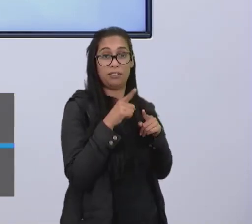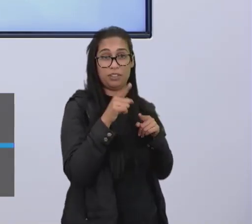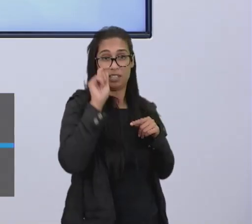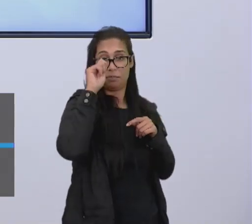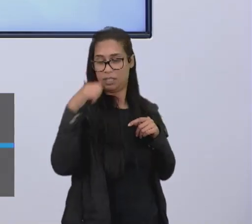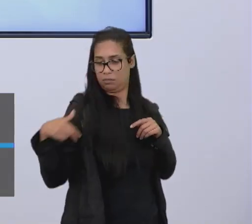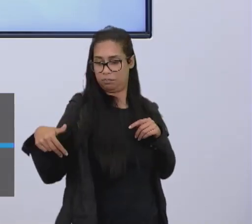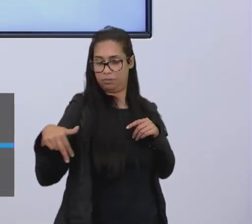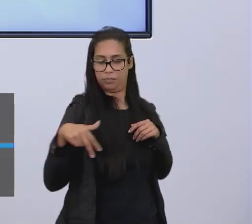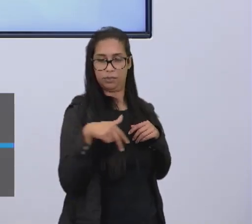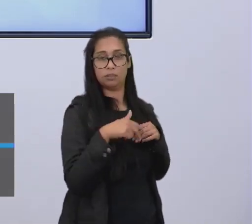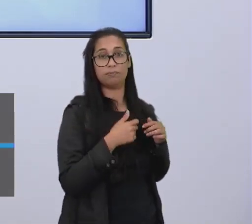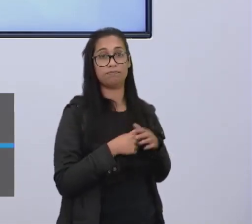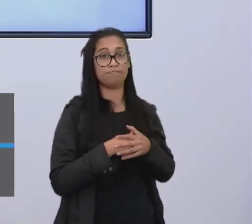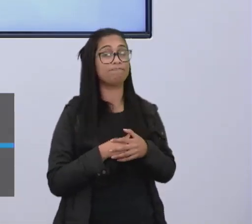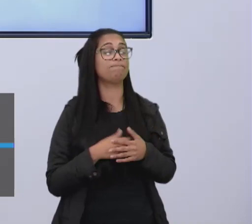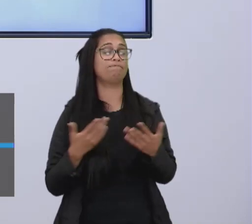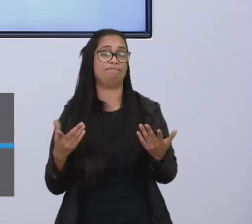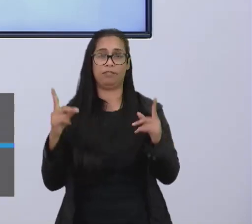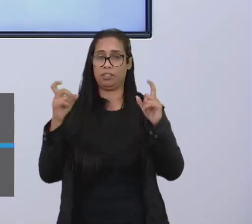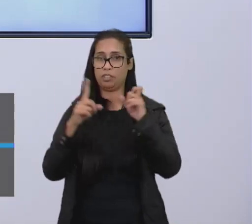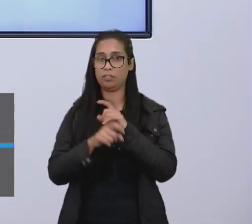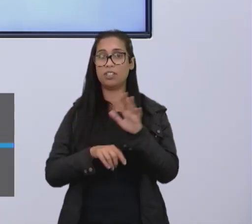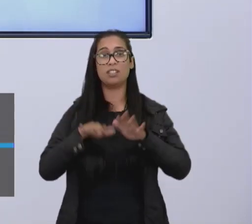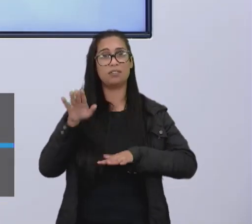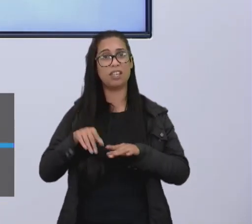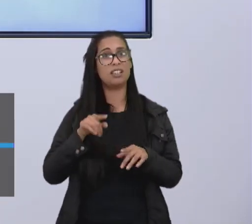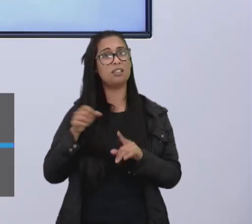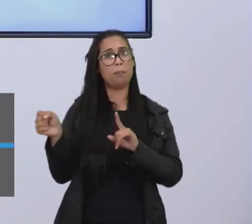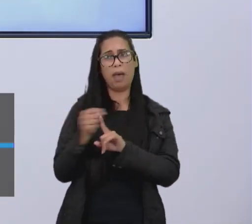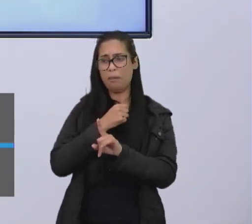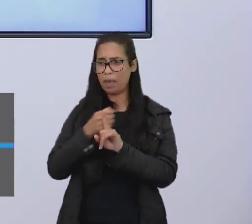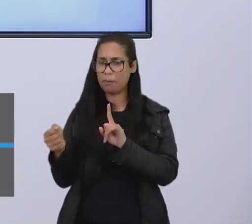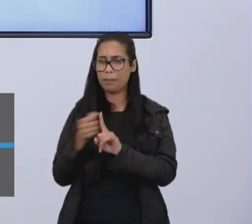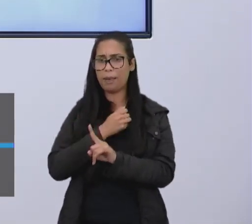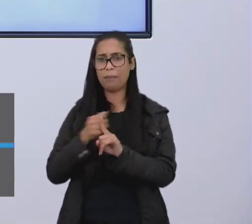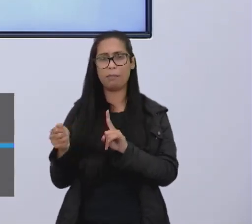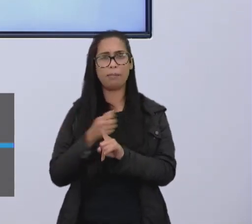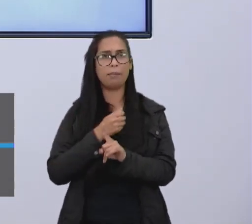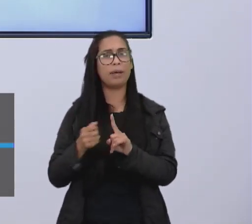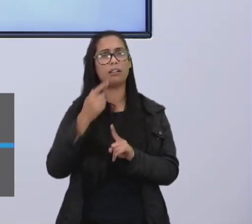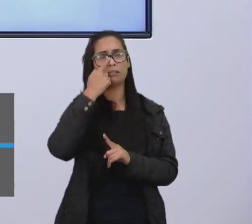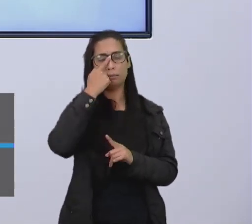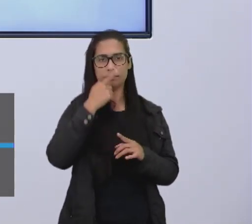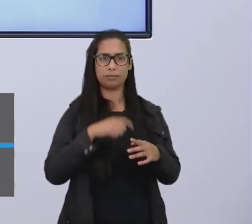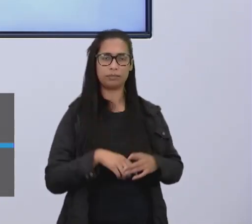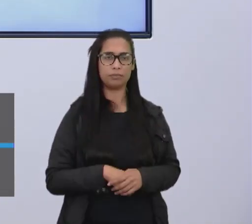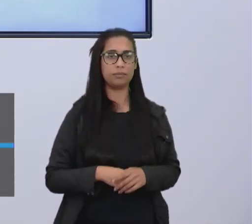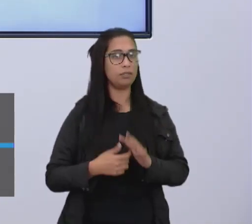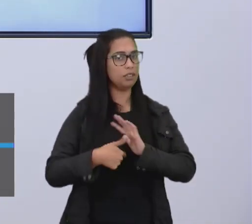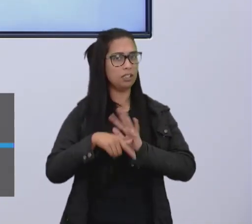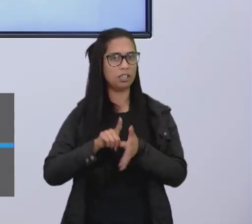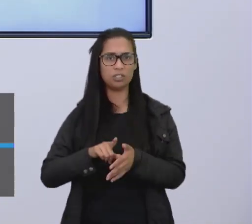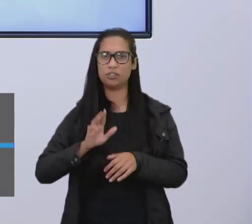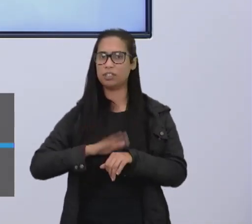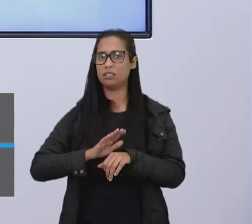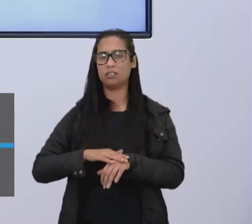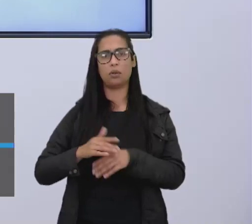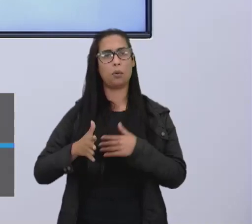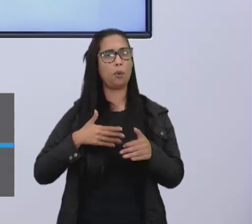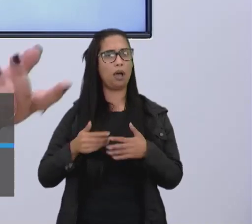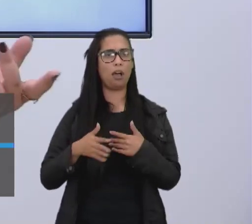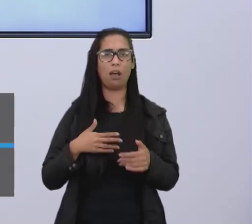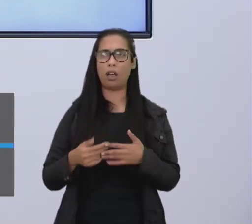de abordagem e até ser agredida, sabe? De tipo assim, antes mesmo de qualquer coisa acontecer, é meio que uma